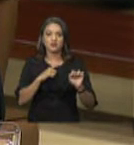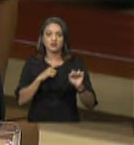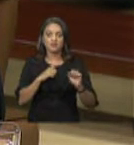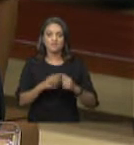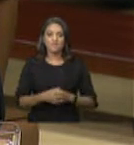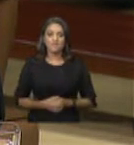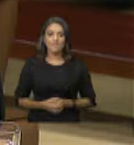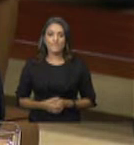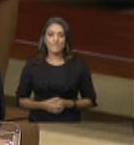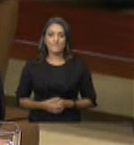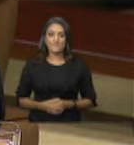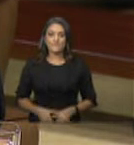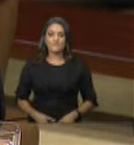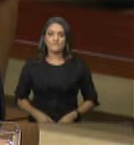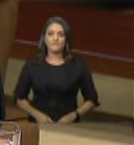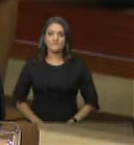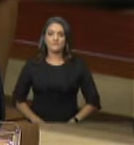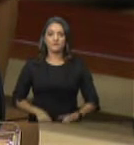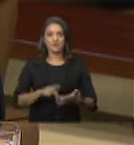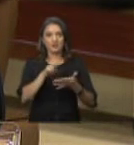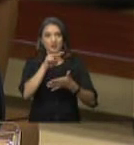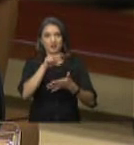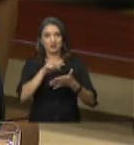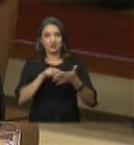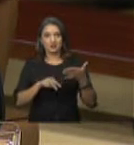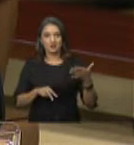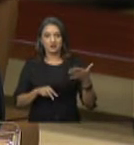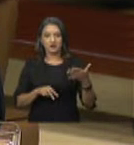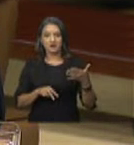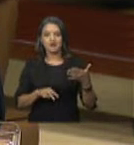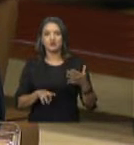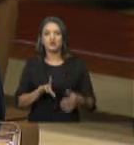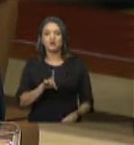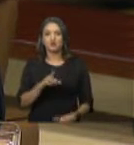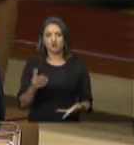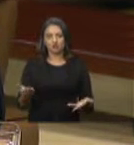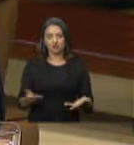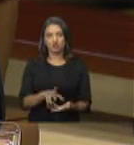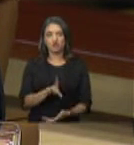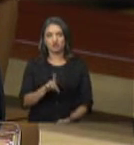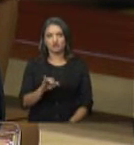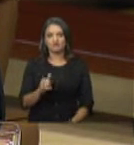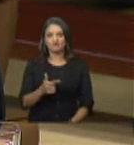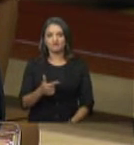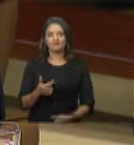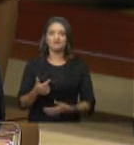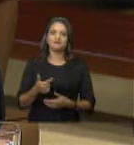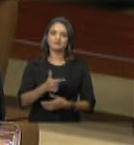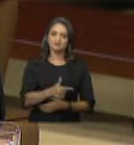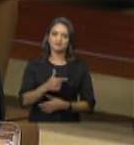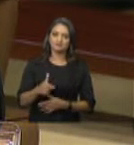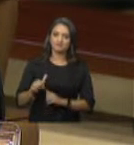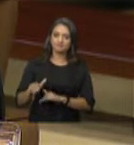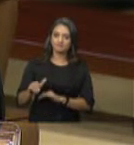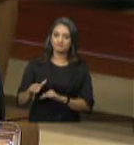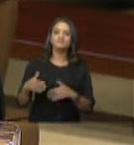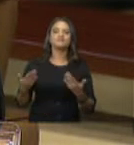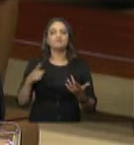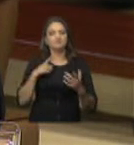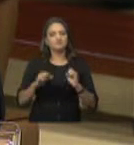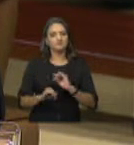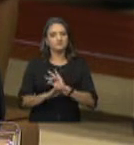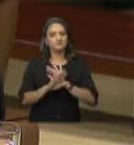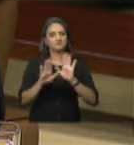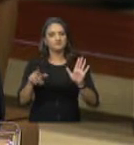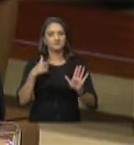apreciação e leitura desta sessão de 22 de setembro e para que não pare dúvida vou